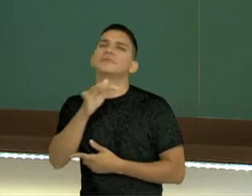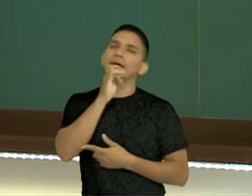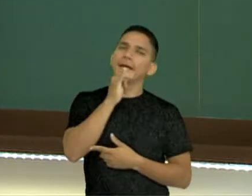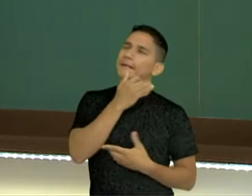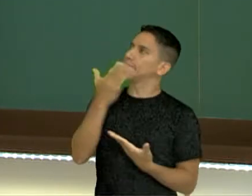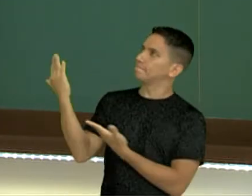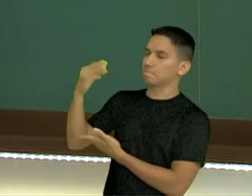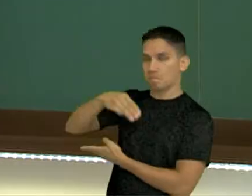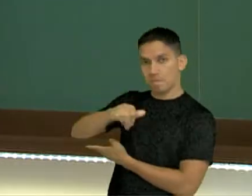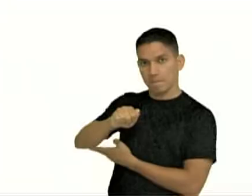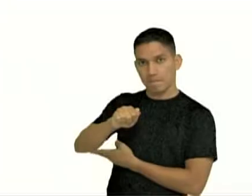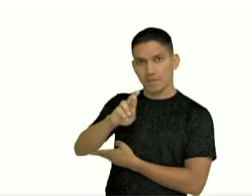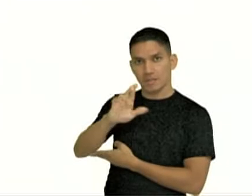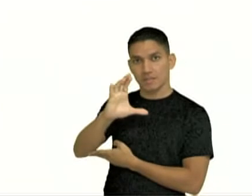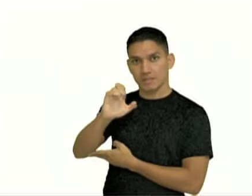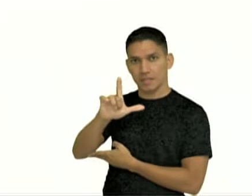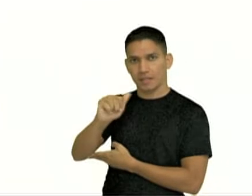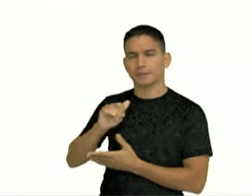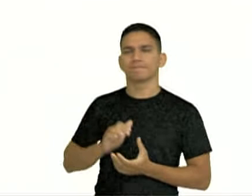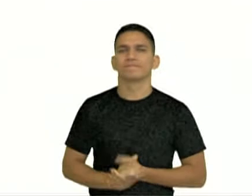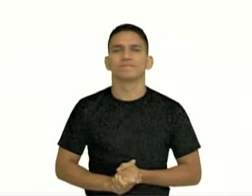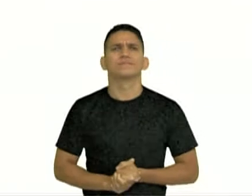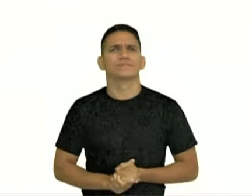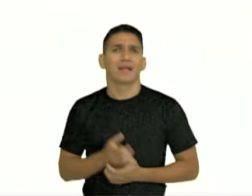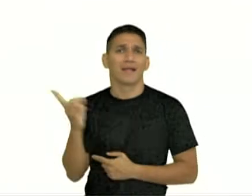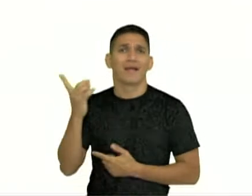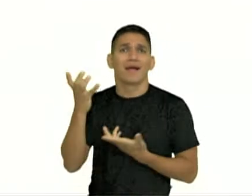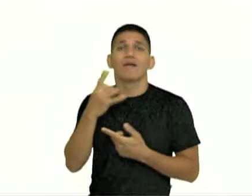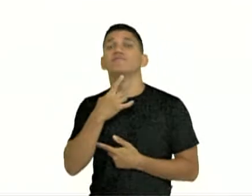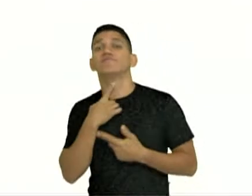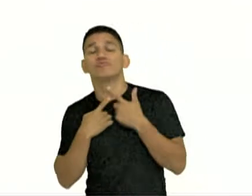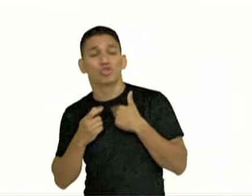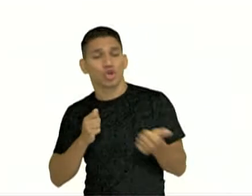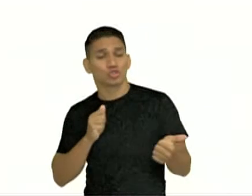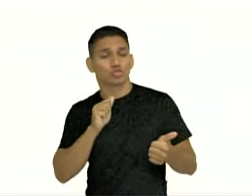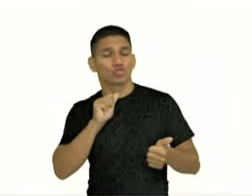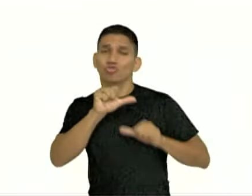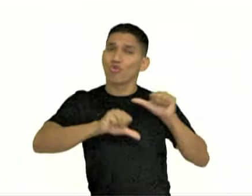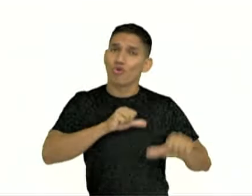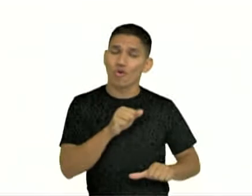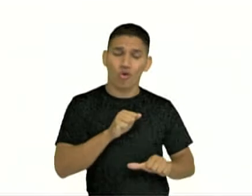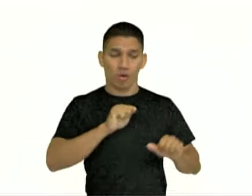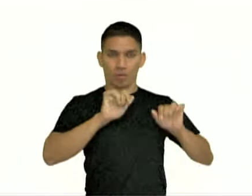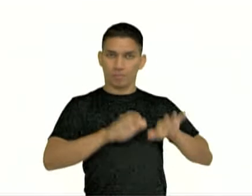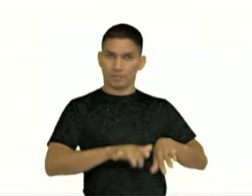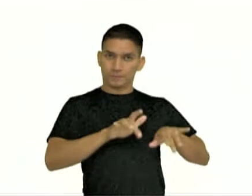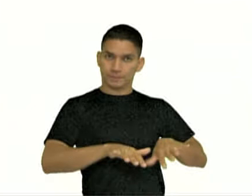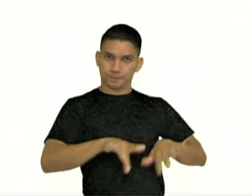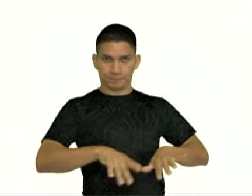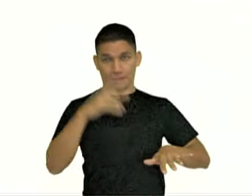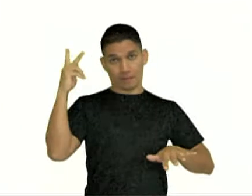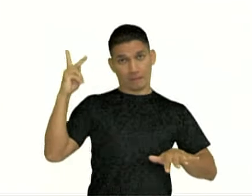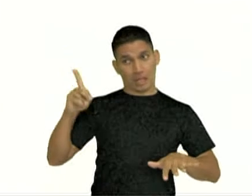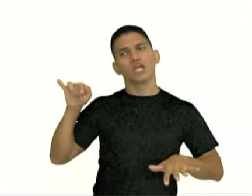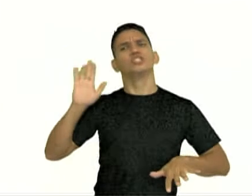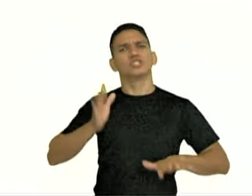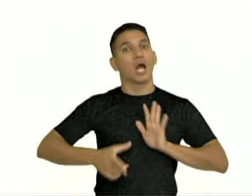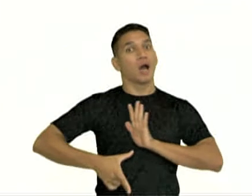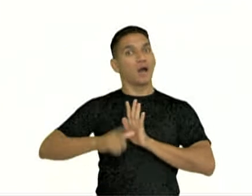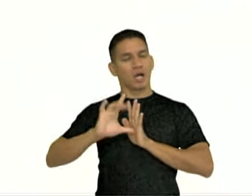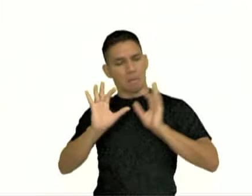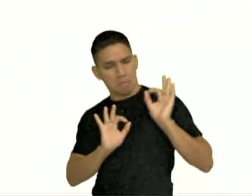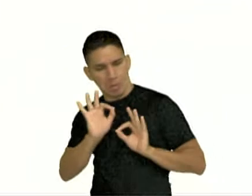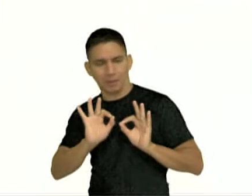caso da Marcela. Marcela quer trocar o seu computador. Ela planejou essa compra. Foi muito inteligente fazendo